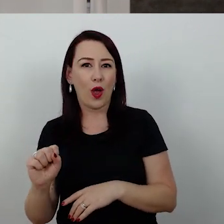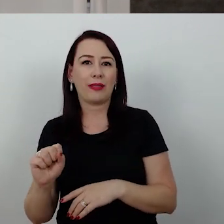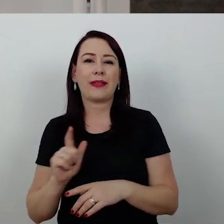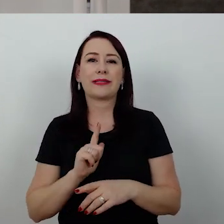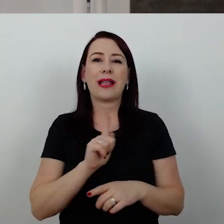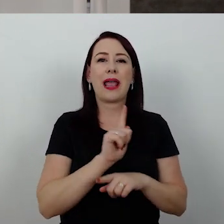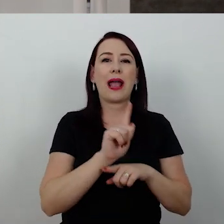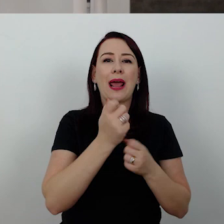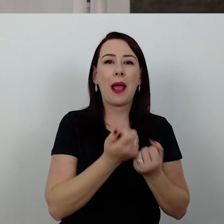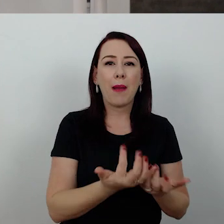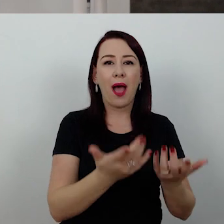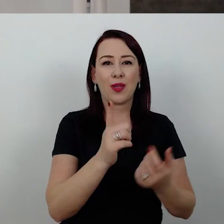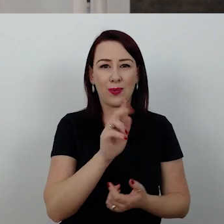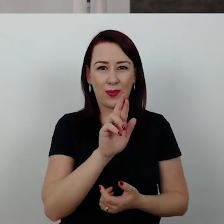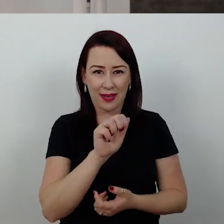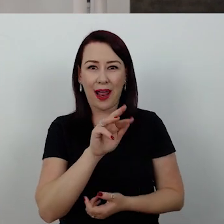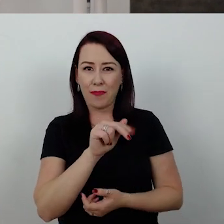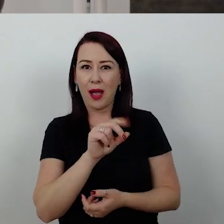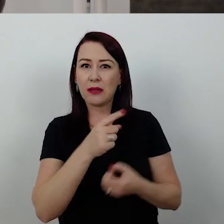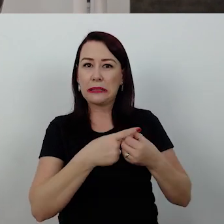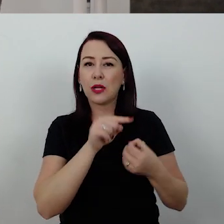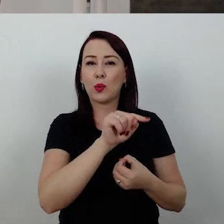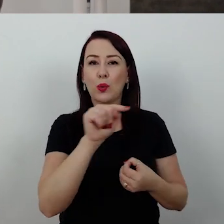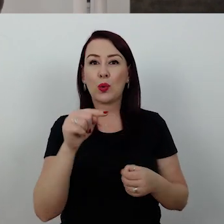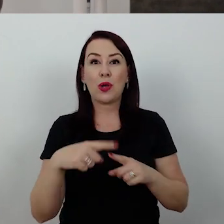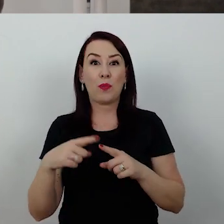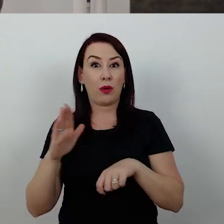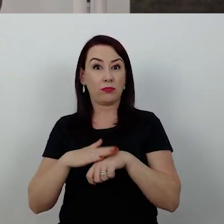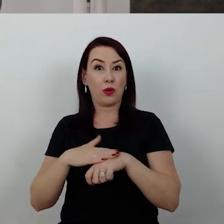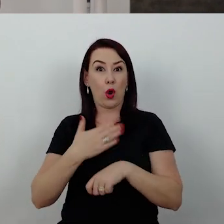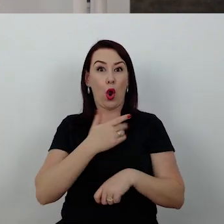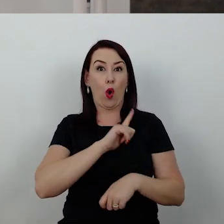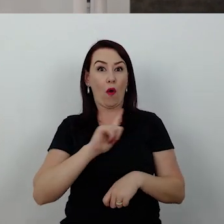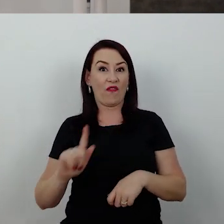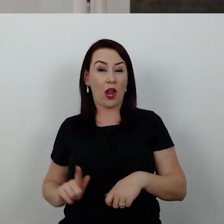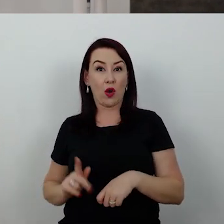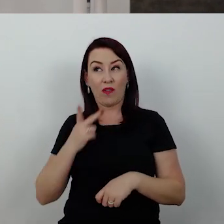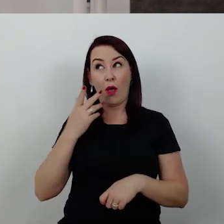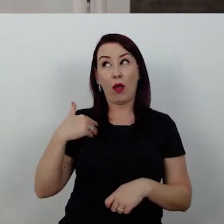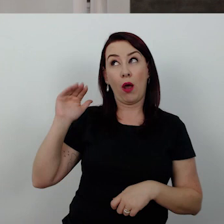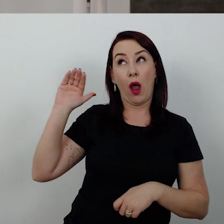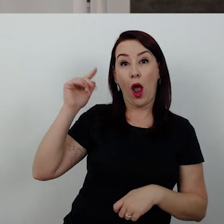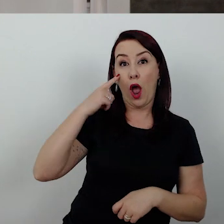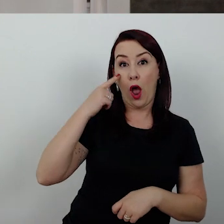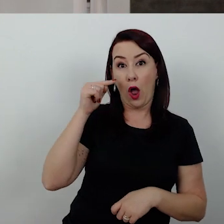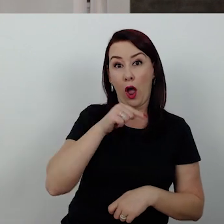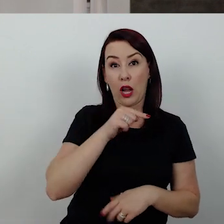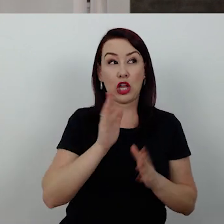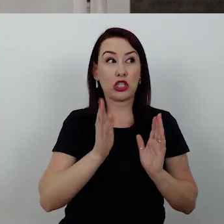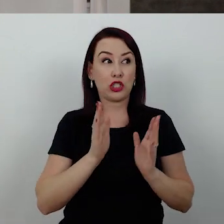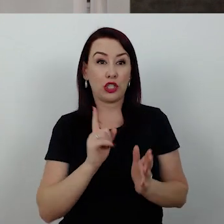acho que isso potencializa, até a nível de estado, porque aí, se você chega lá e fala, olha, governo do estado, isso aqui é um movimento que a gente tem feito